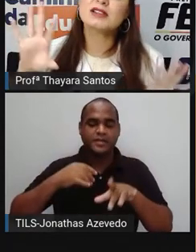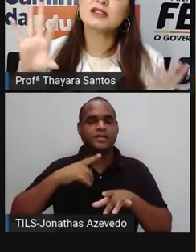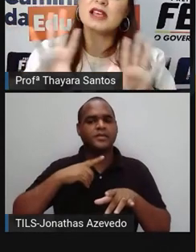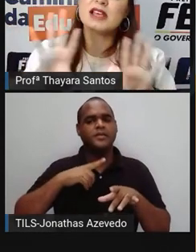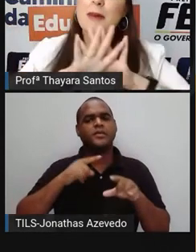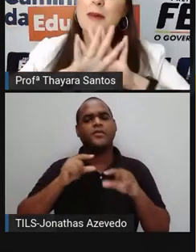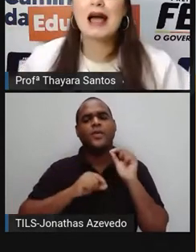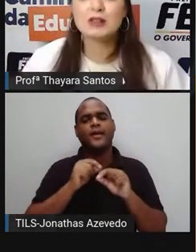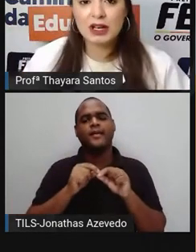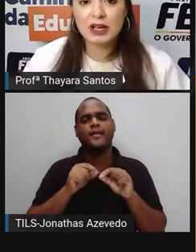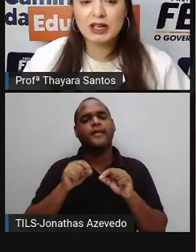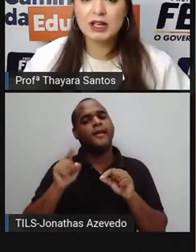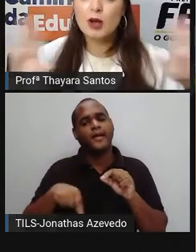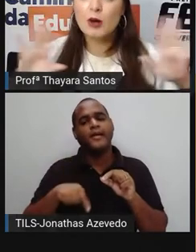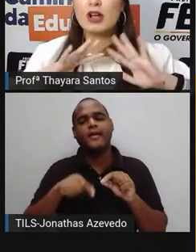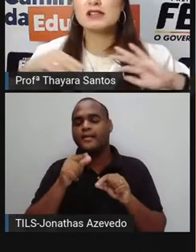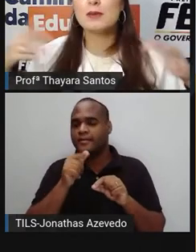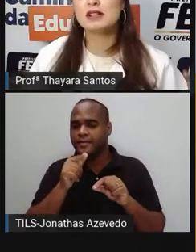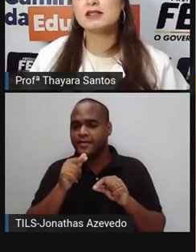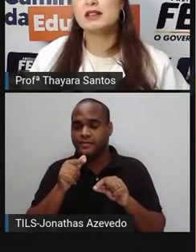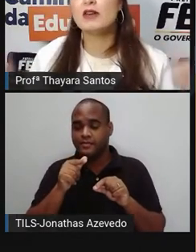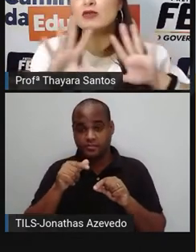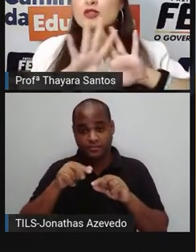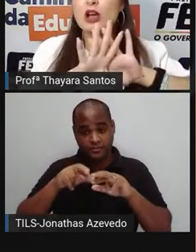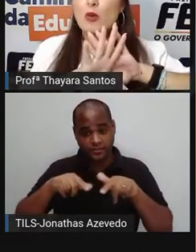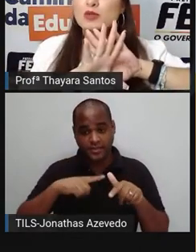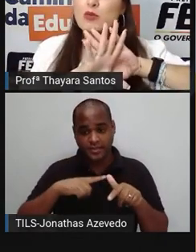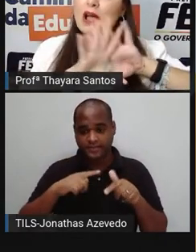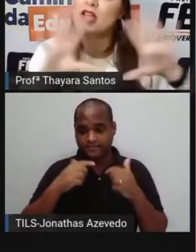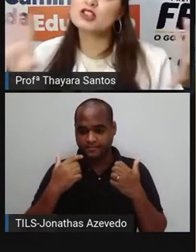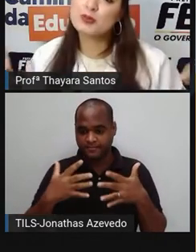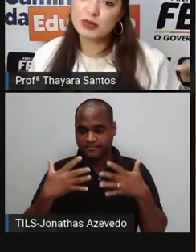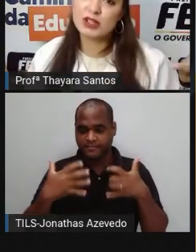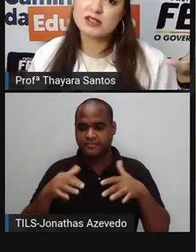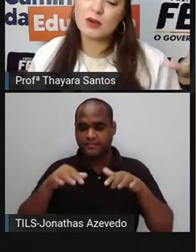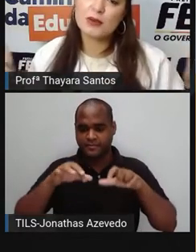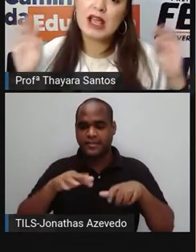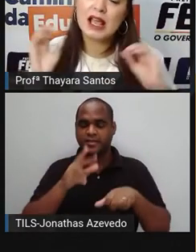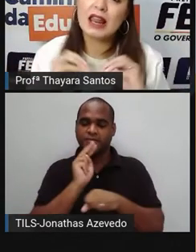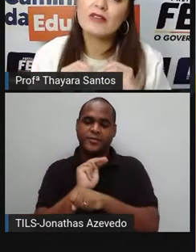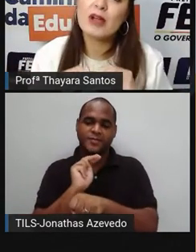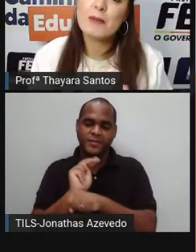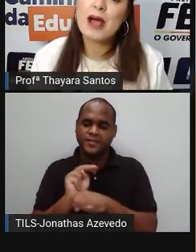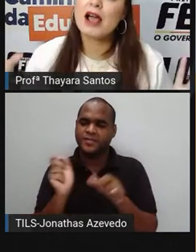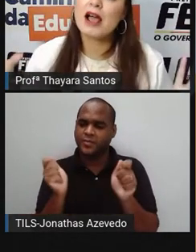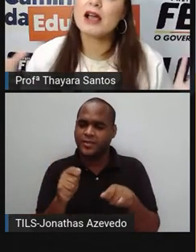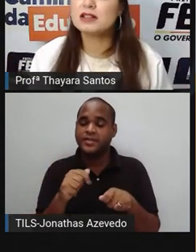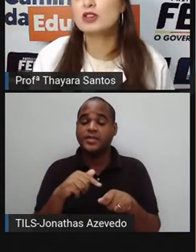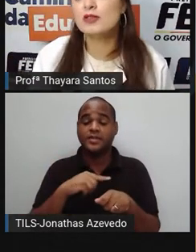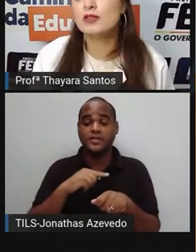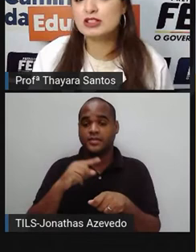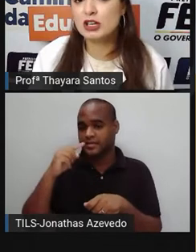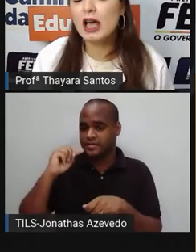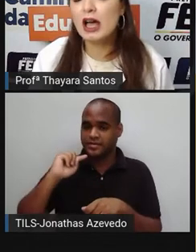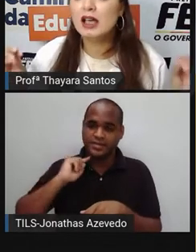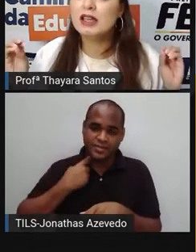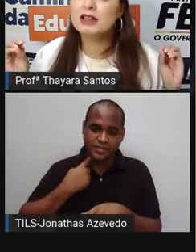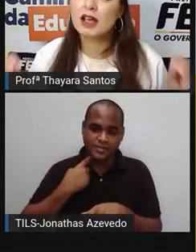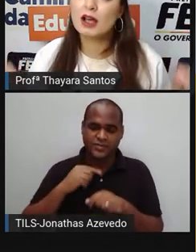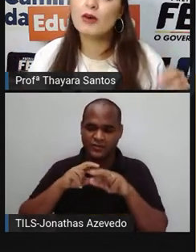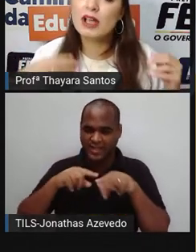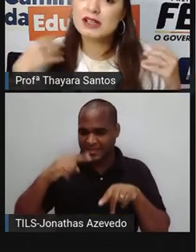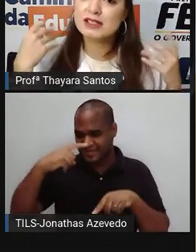ele vai ser barrado ali porque essa mata ciliar vai funcionar como uma rede de proteção ela um excelente que vai chegar